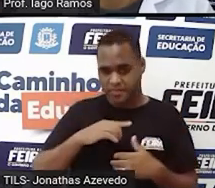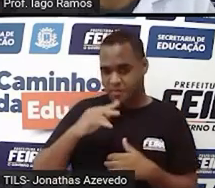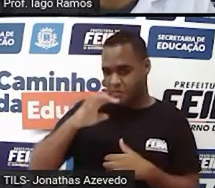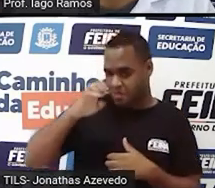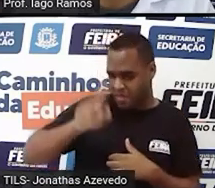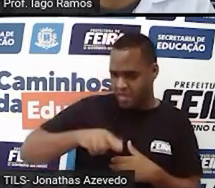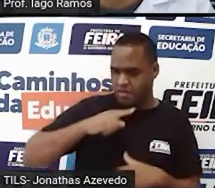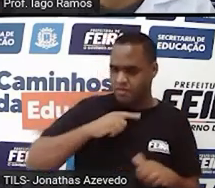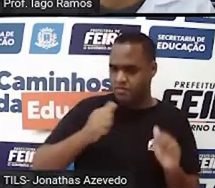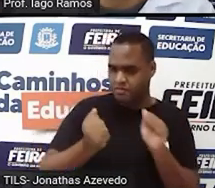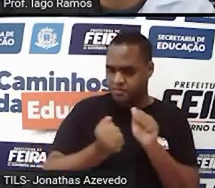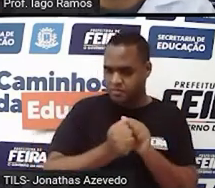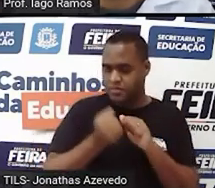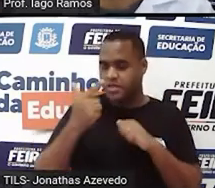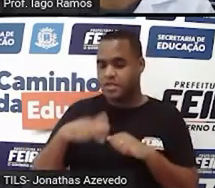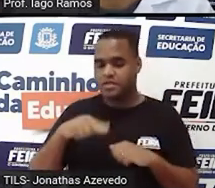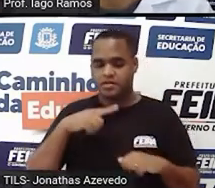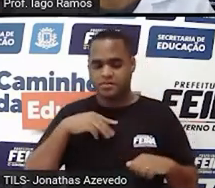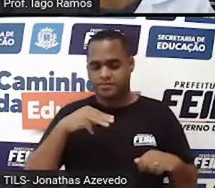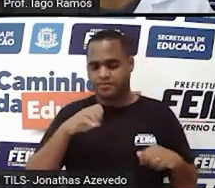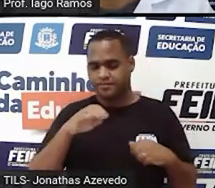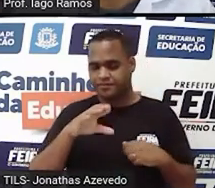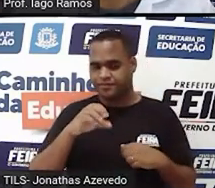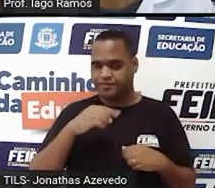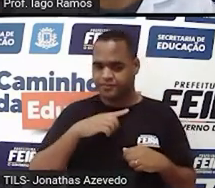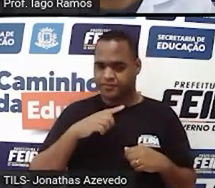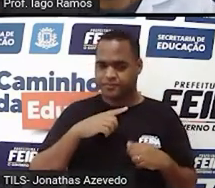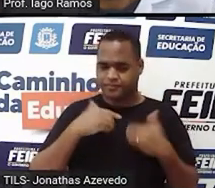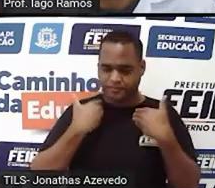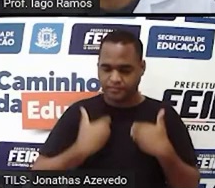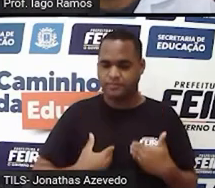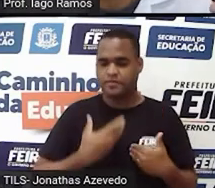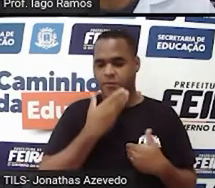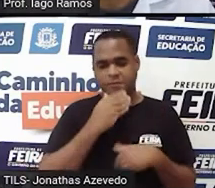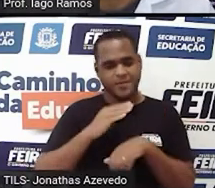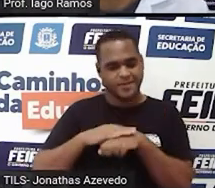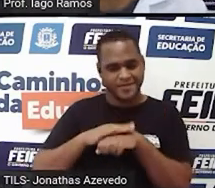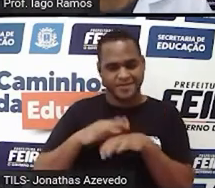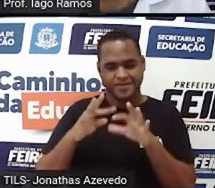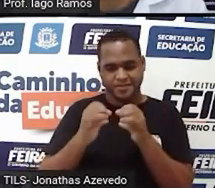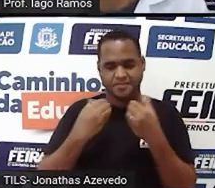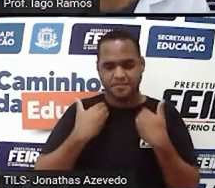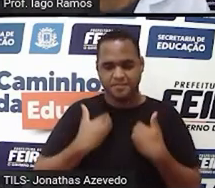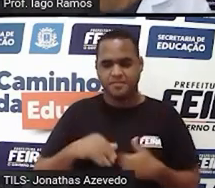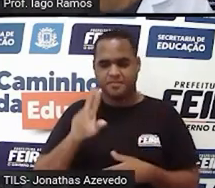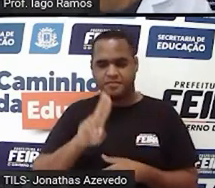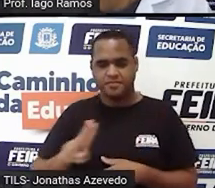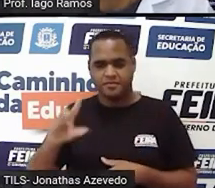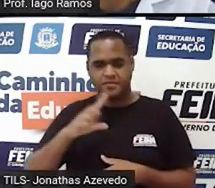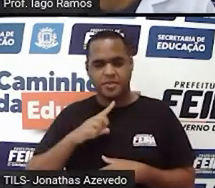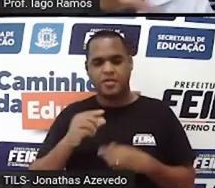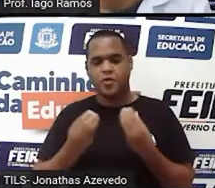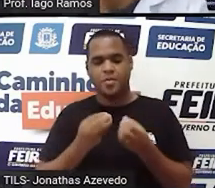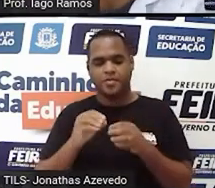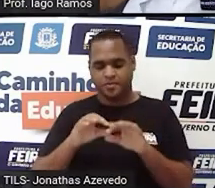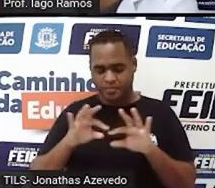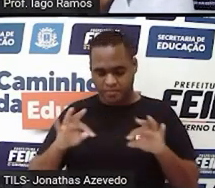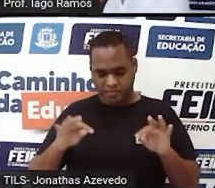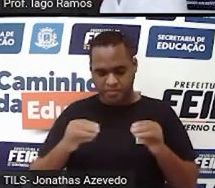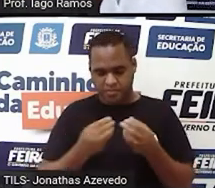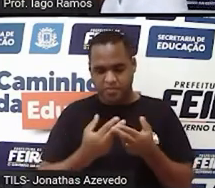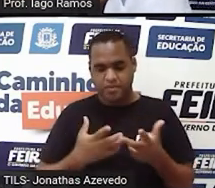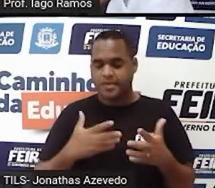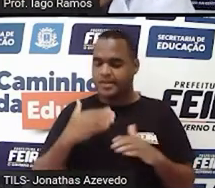né que é um membro do nosso cortou hoje em dia usou os membros do corpo para poder medir isso